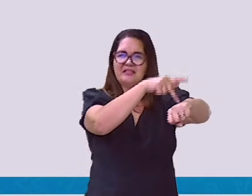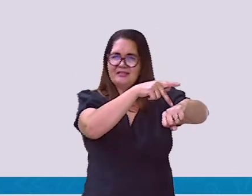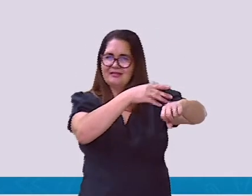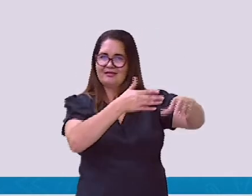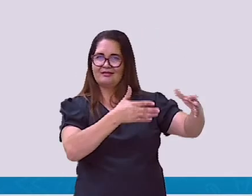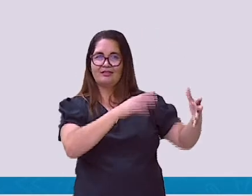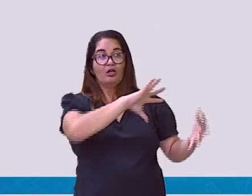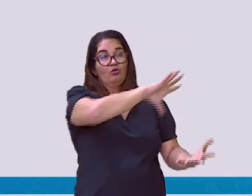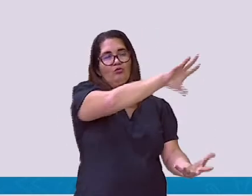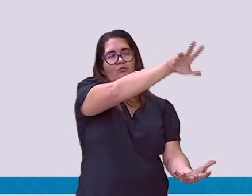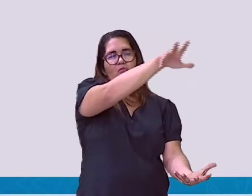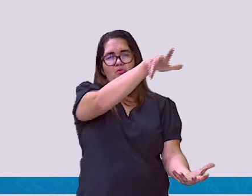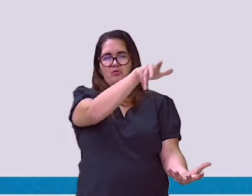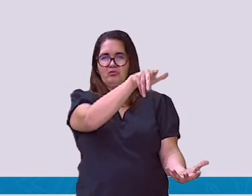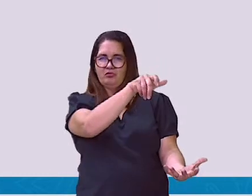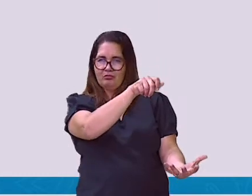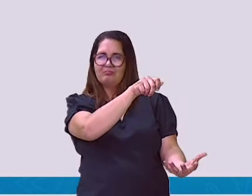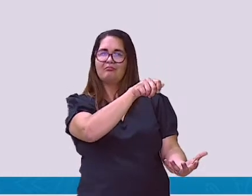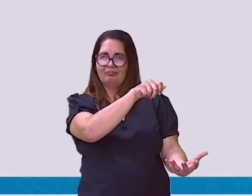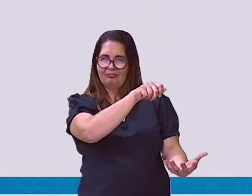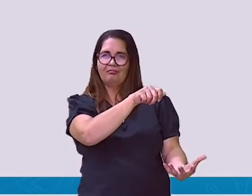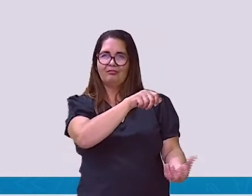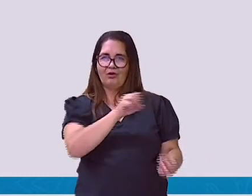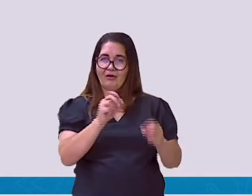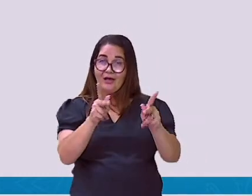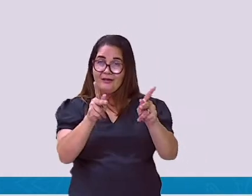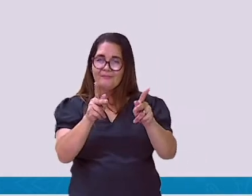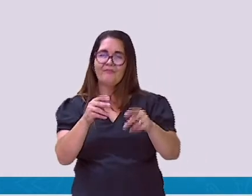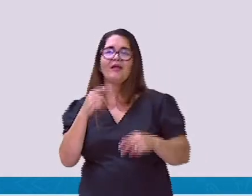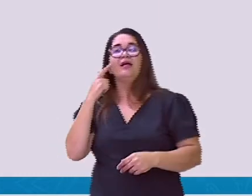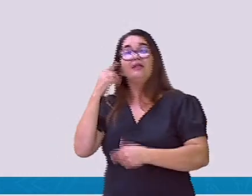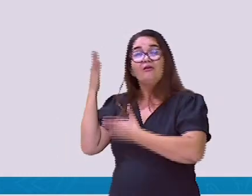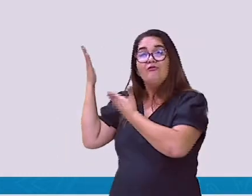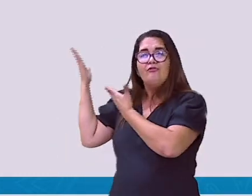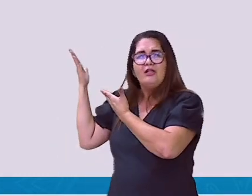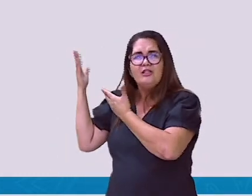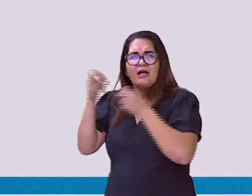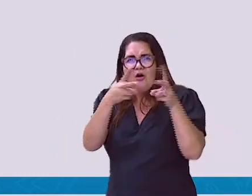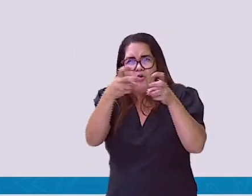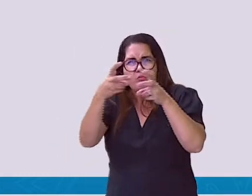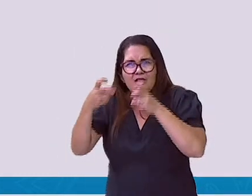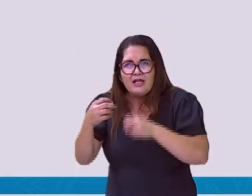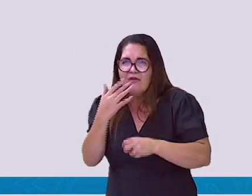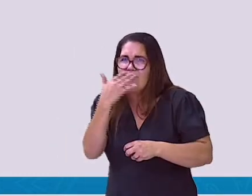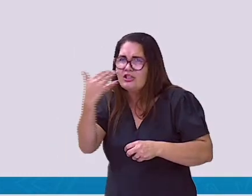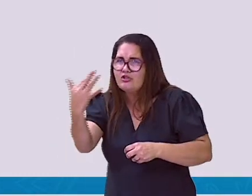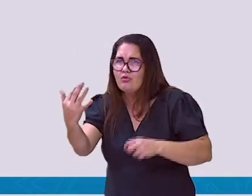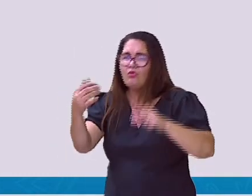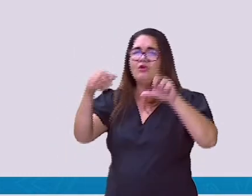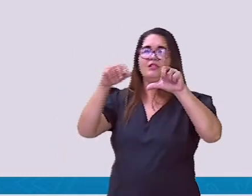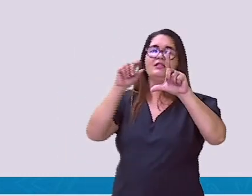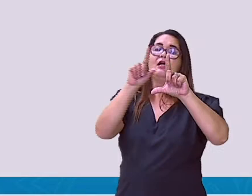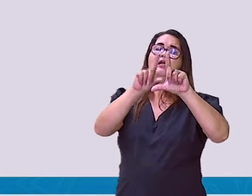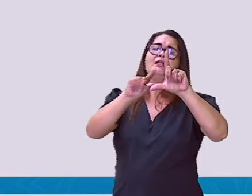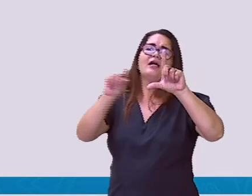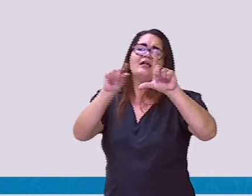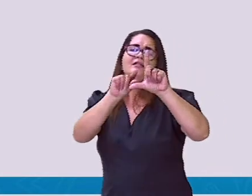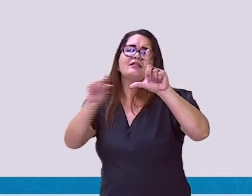Tá certo? Então, observem essa legenda e ela vai mostrar para você um